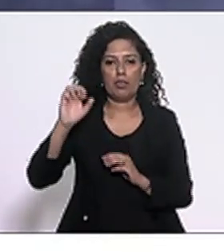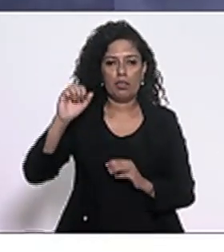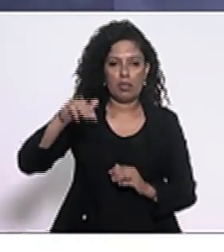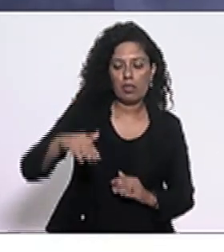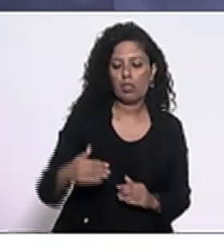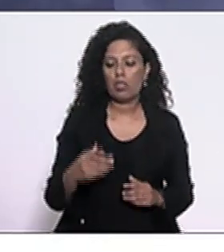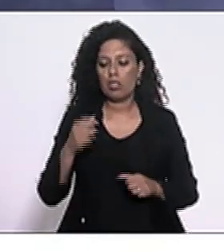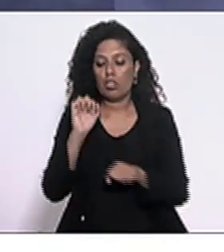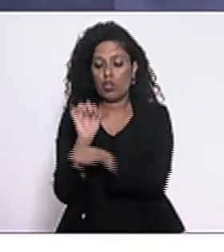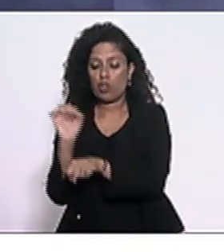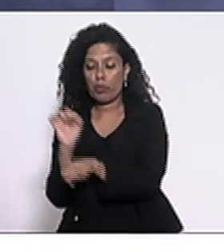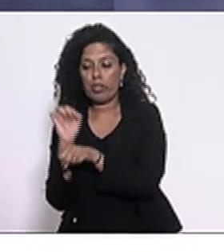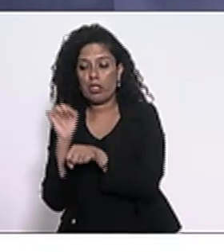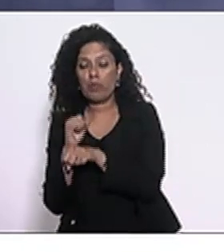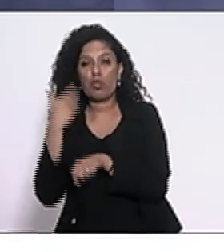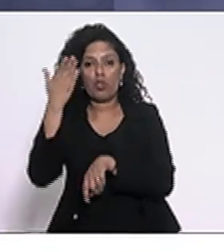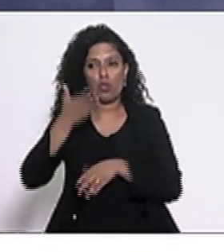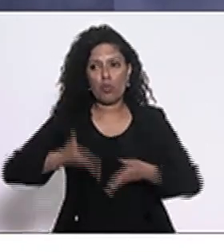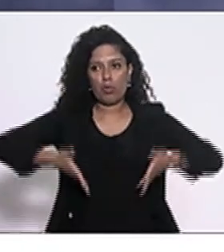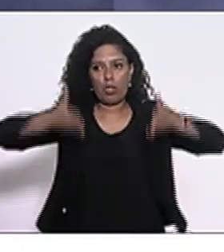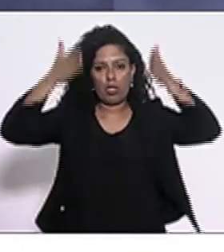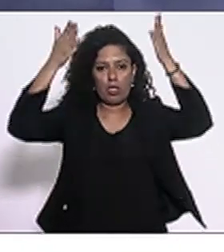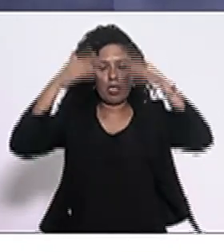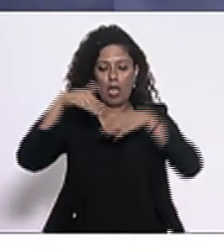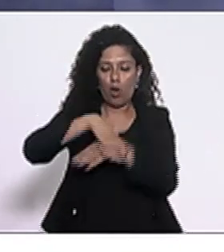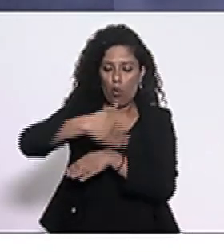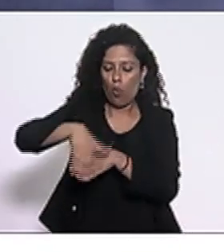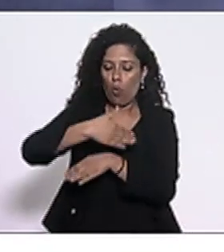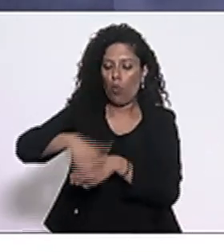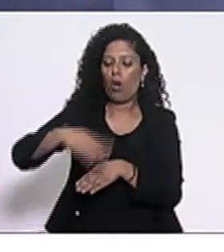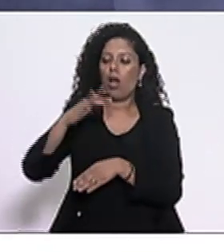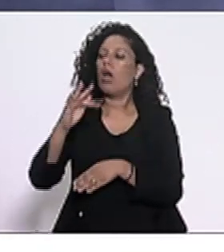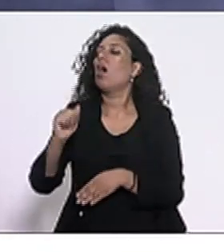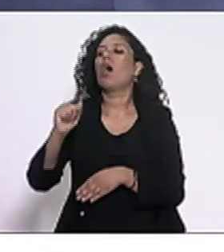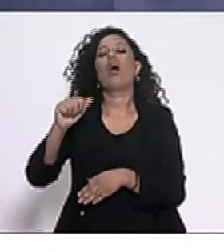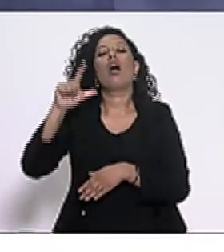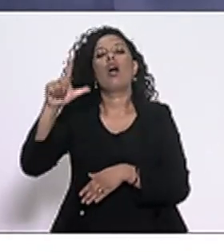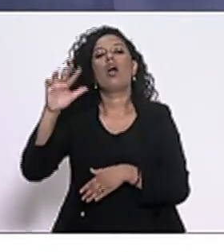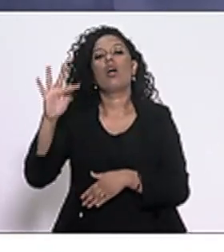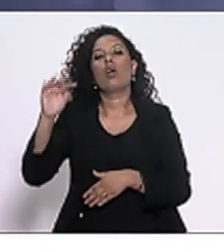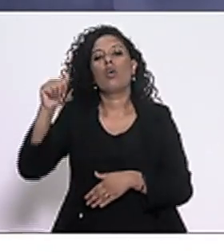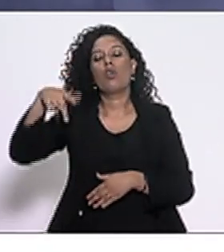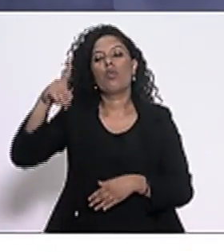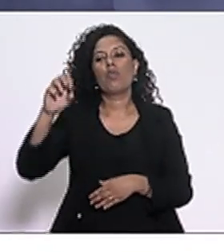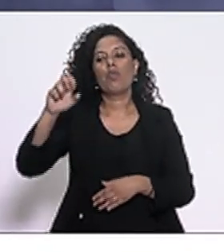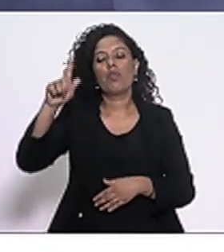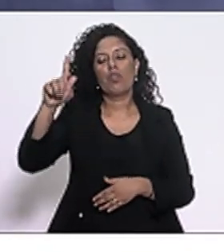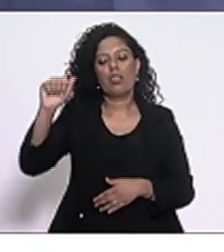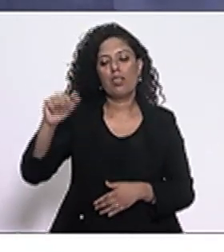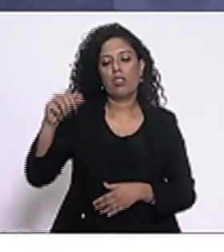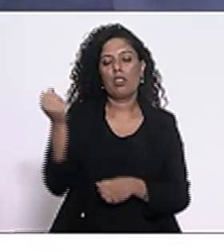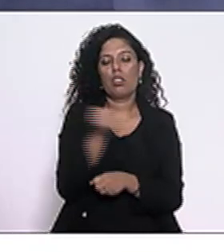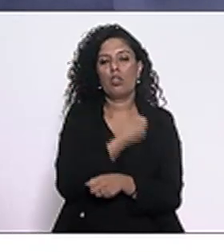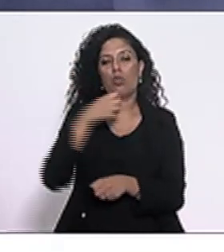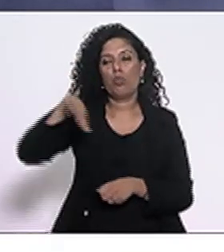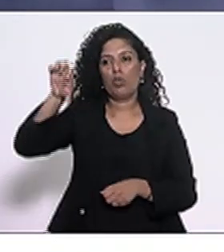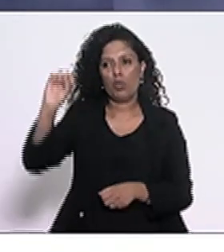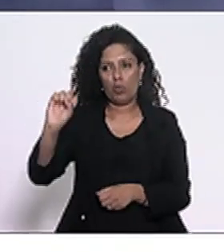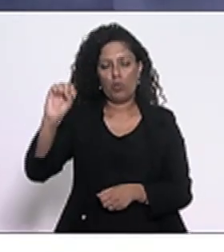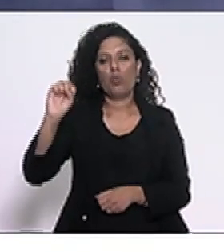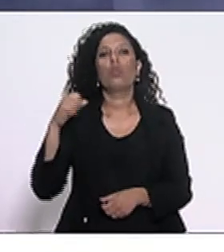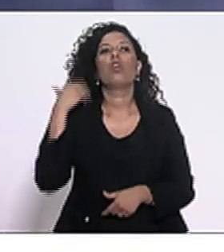seja a nova sede do Proderj. Esperamos também que, num futuro, que não seja muito distante, o Proderj,